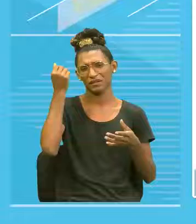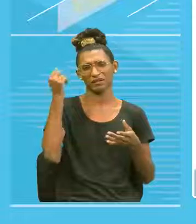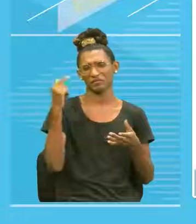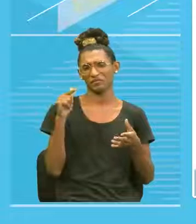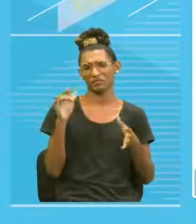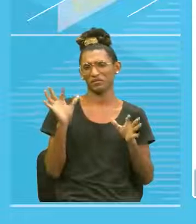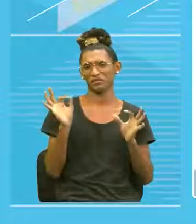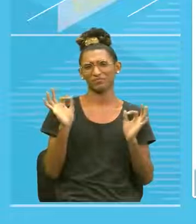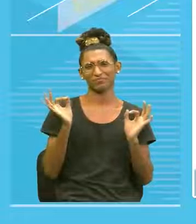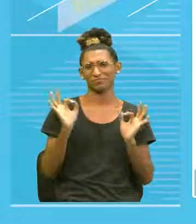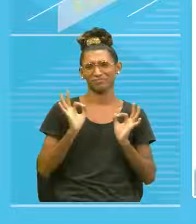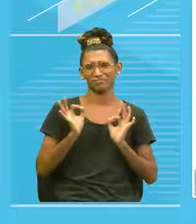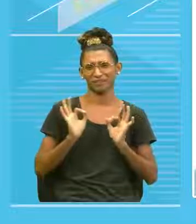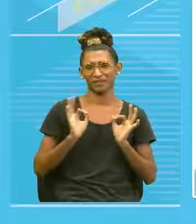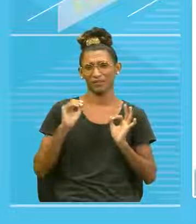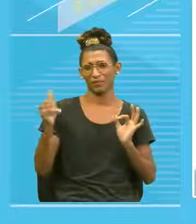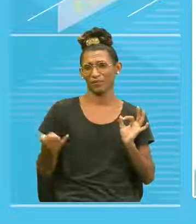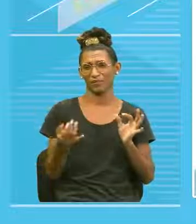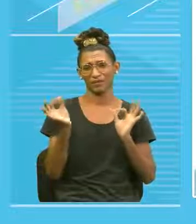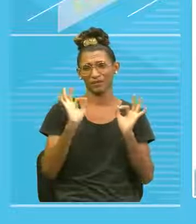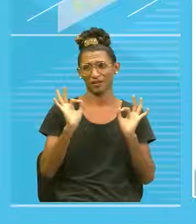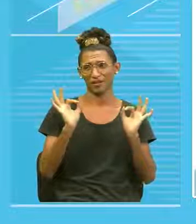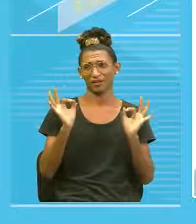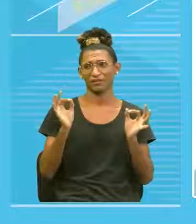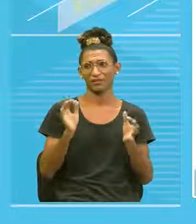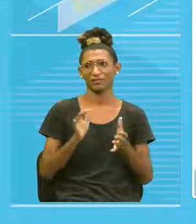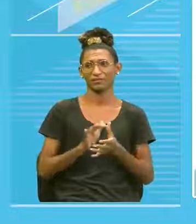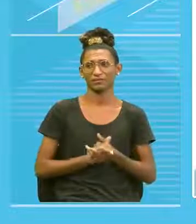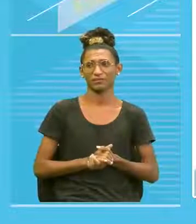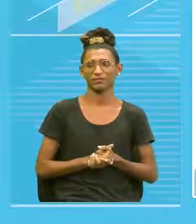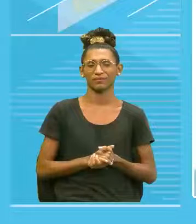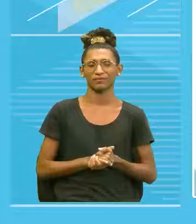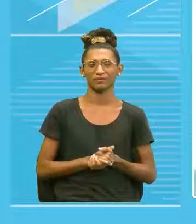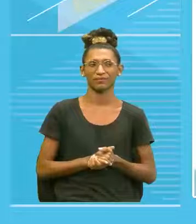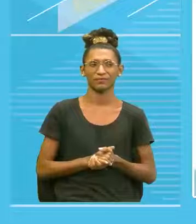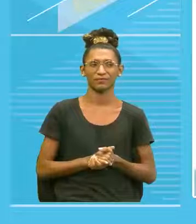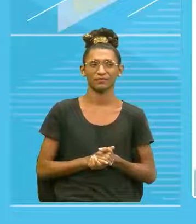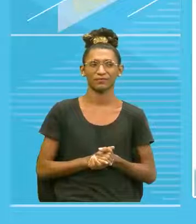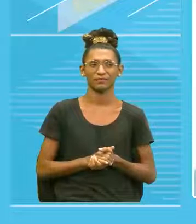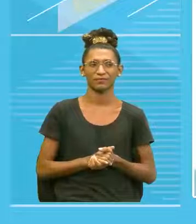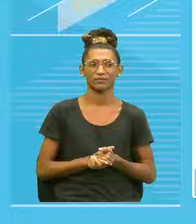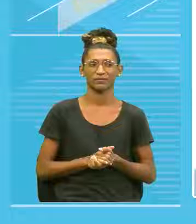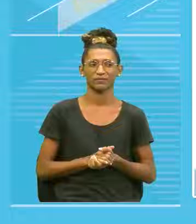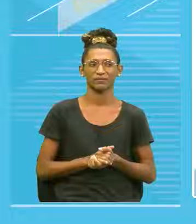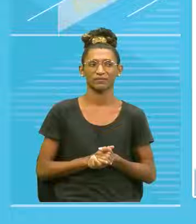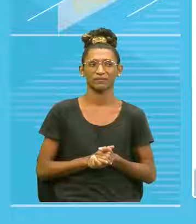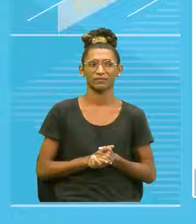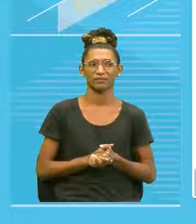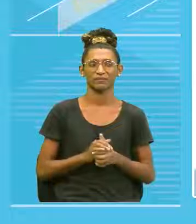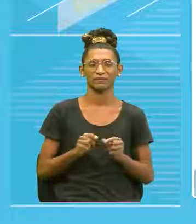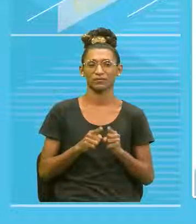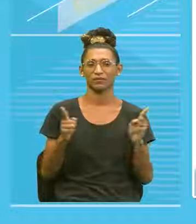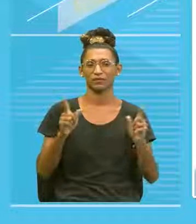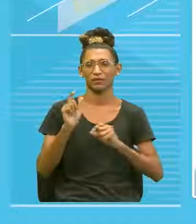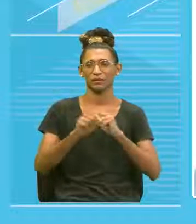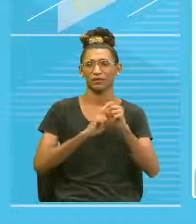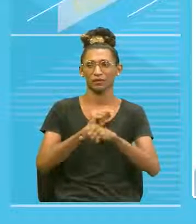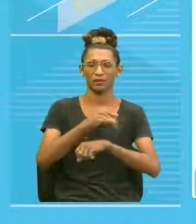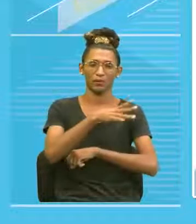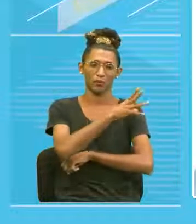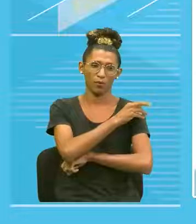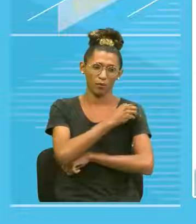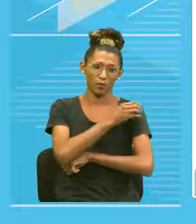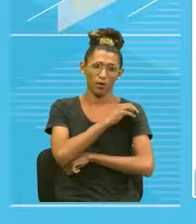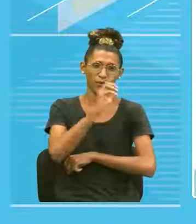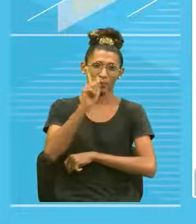vai ser 6 por 6 12 e mais o álcool é um